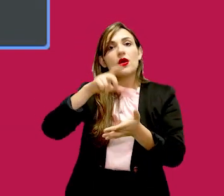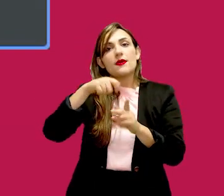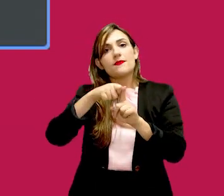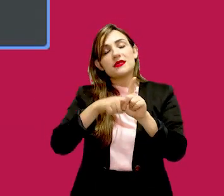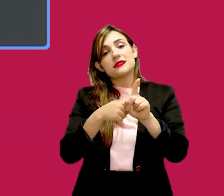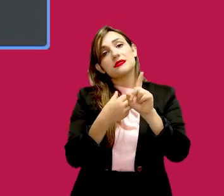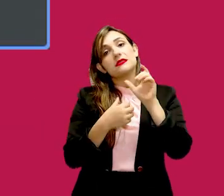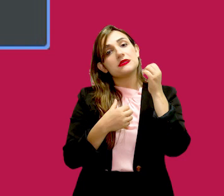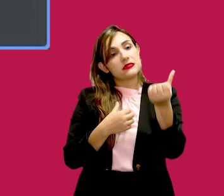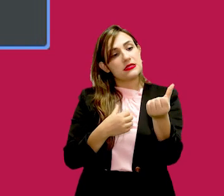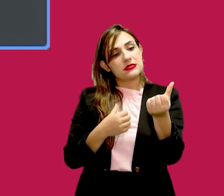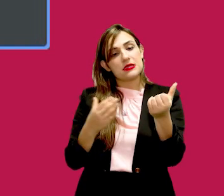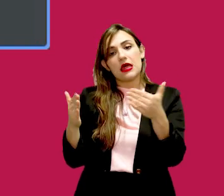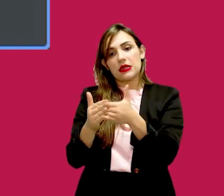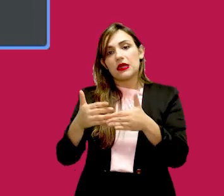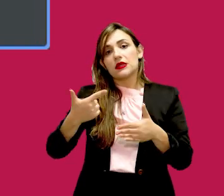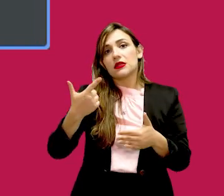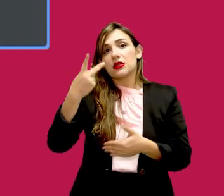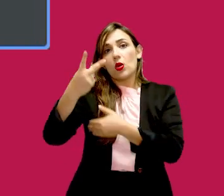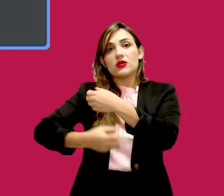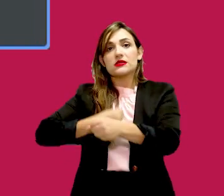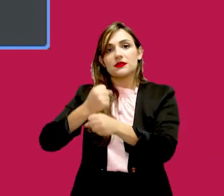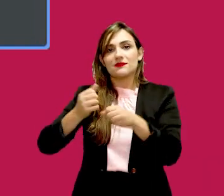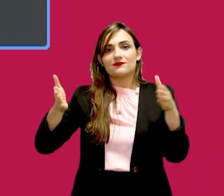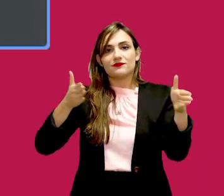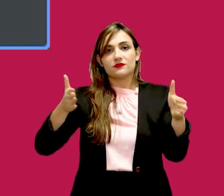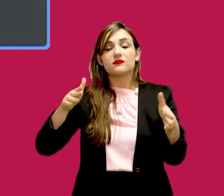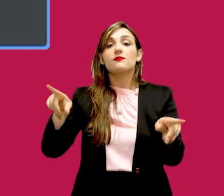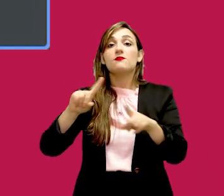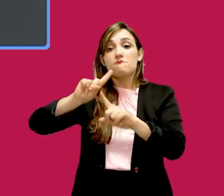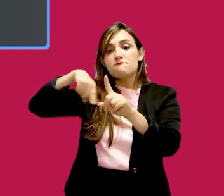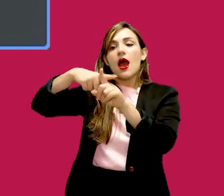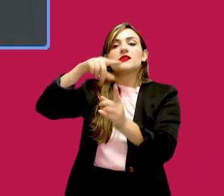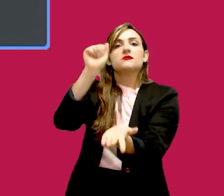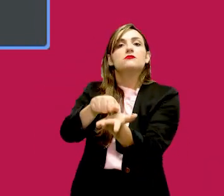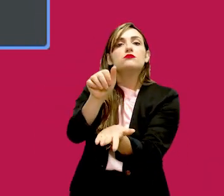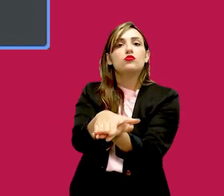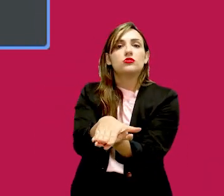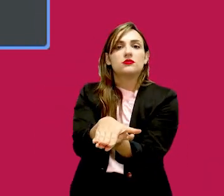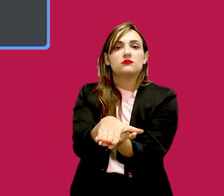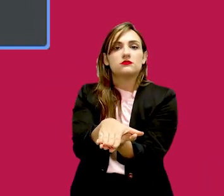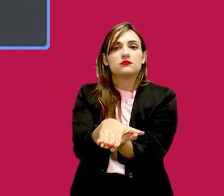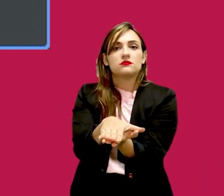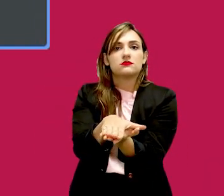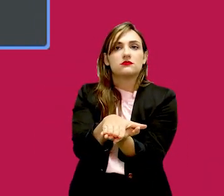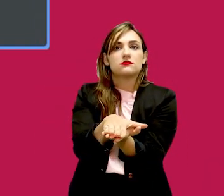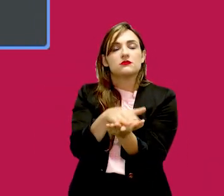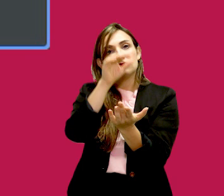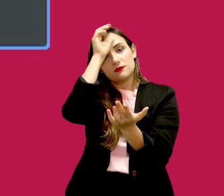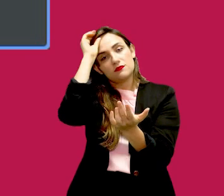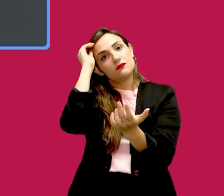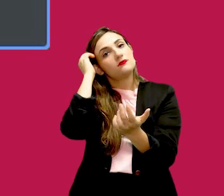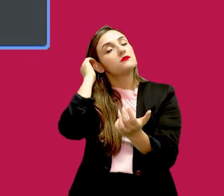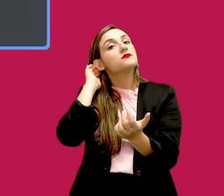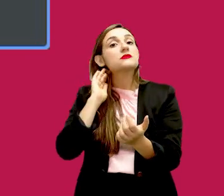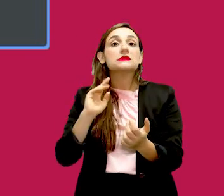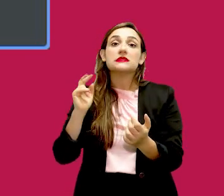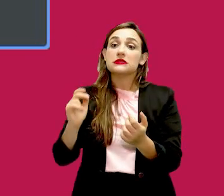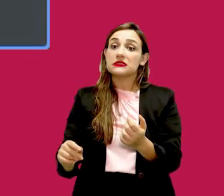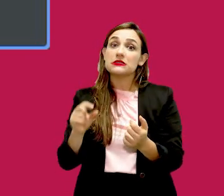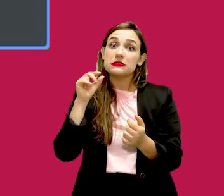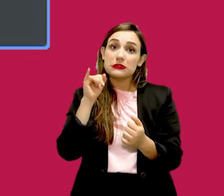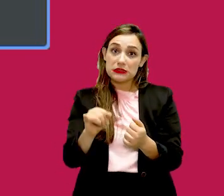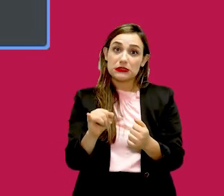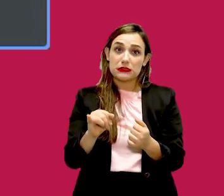6 meses, como a doutora Clarice já falou, 2 anos e multa, né? E aí, se for contra criança ou